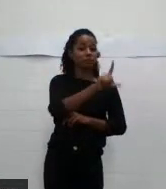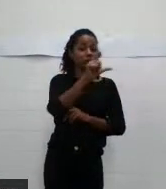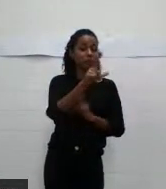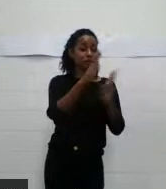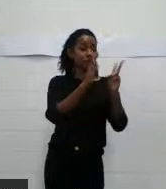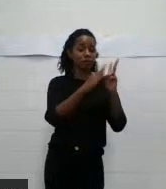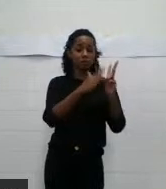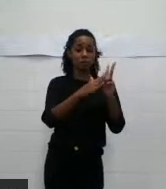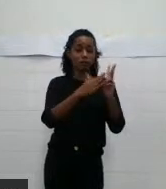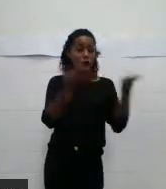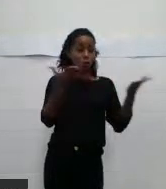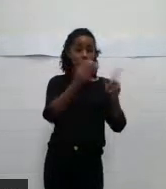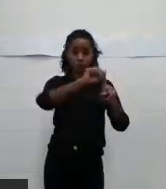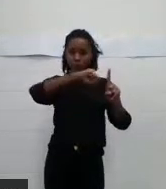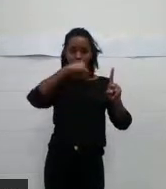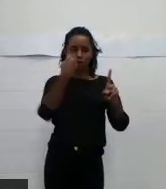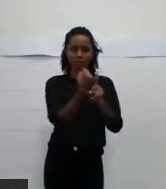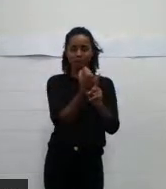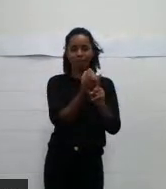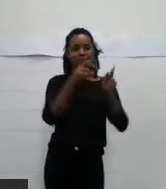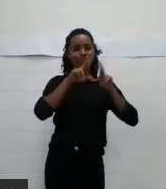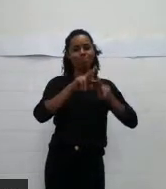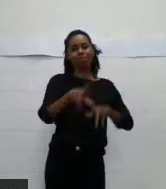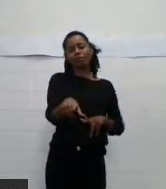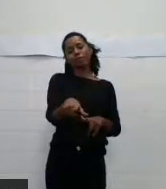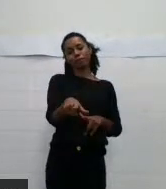não diria só... a